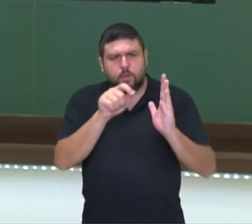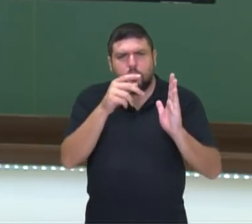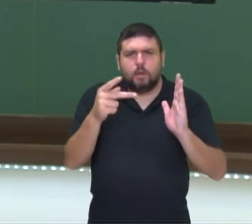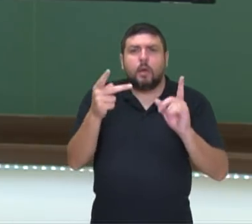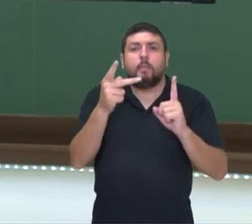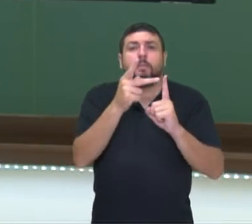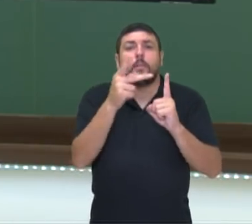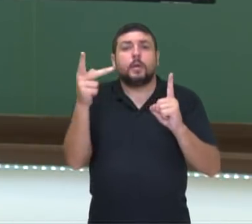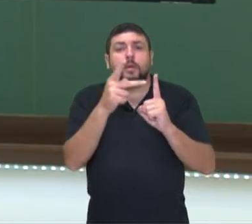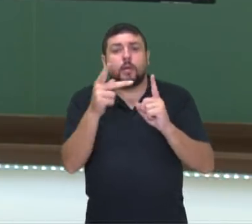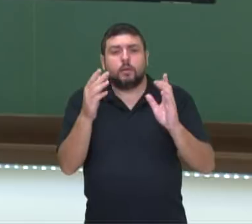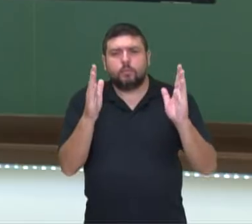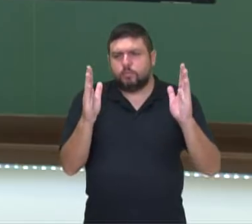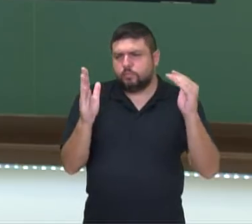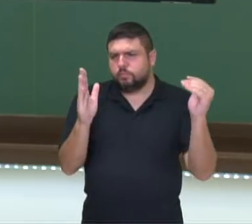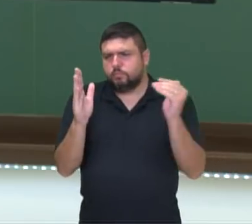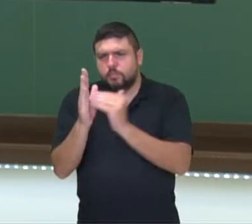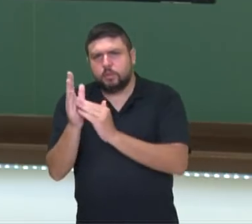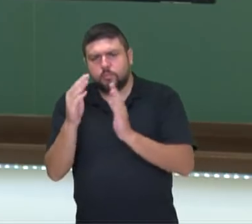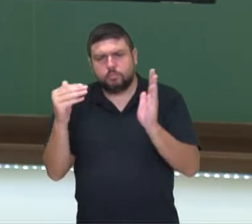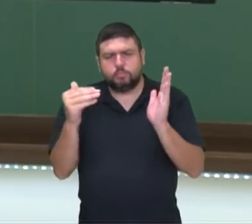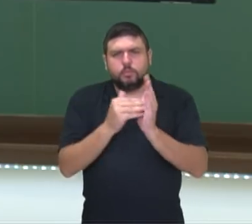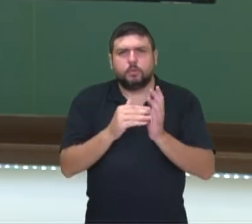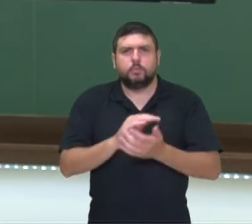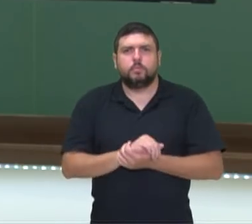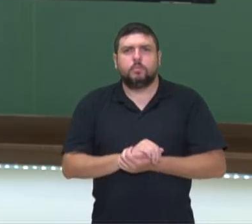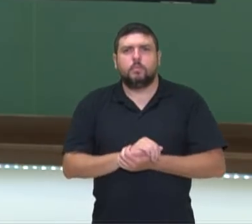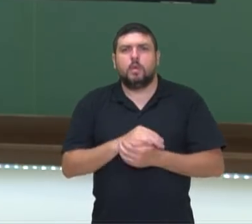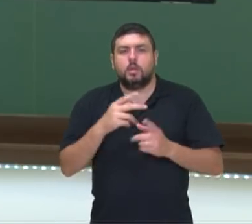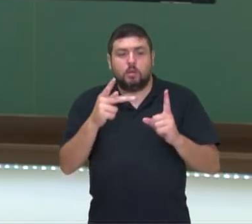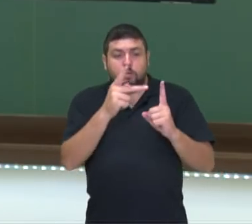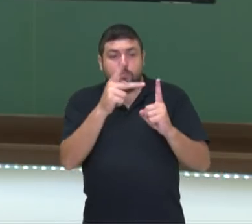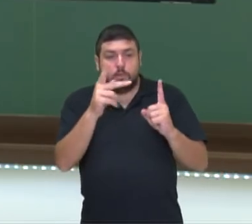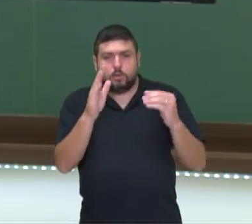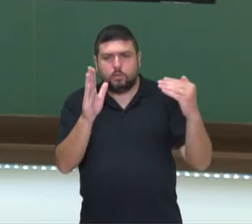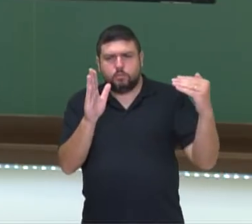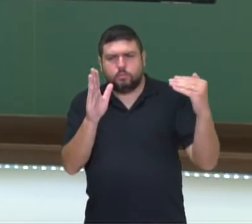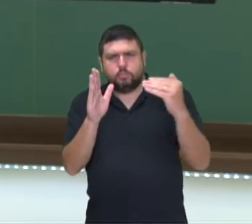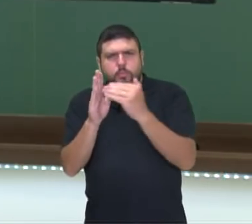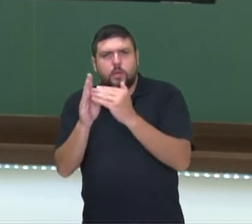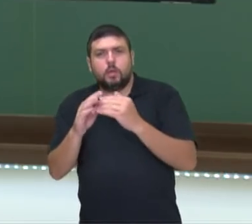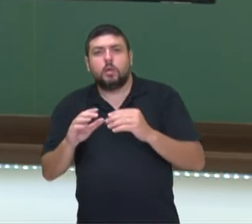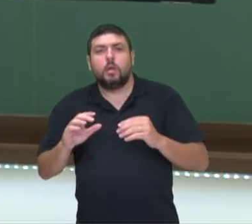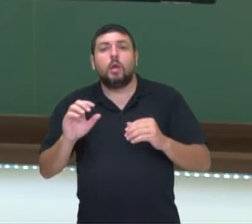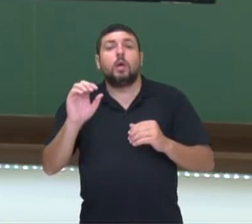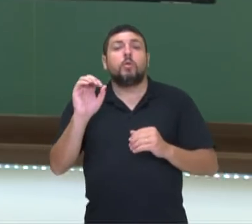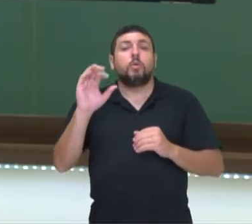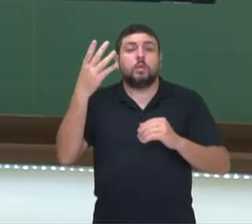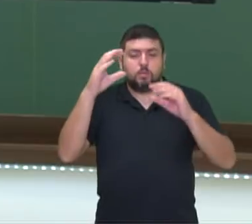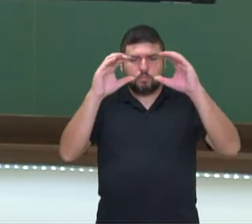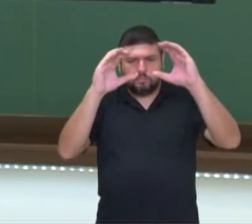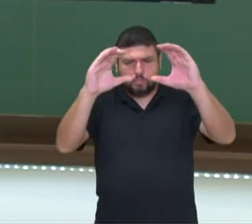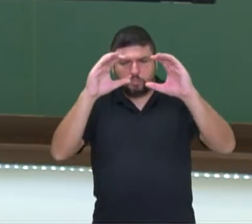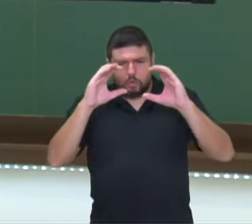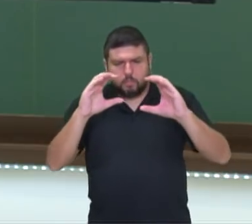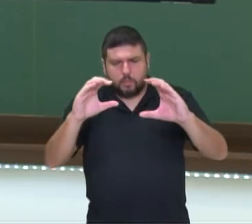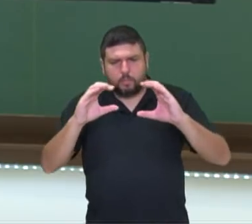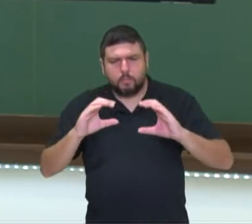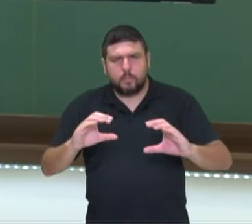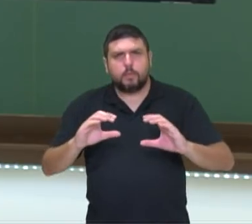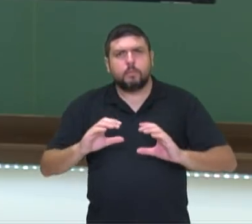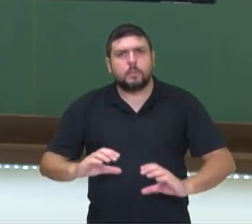Porque o seu leitor depende disso. Através dos parágrafos, você vai limitar cada acontecimento. Também é